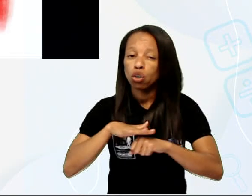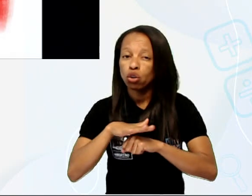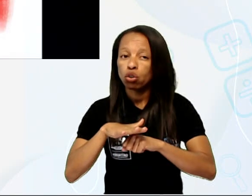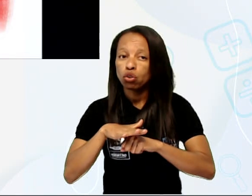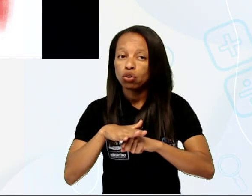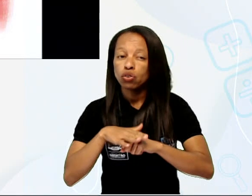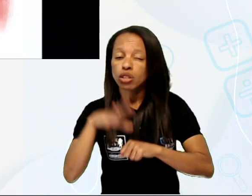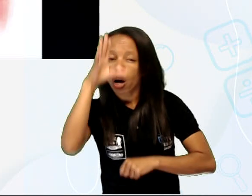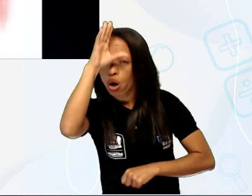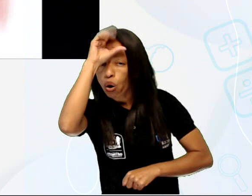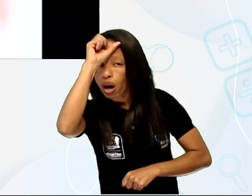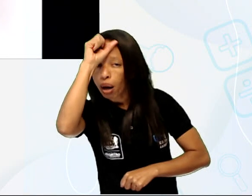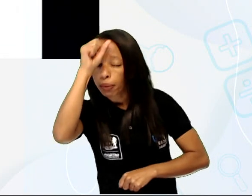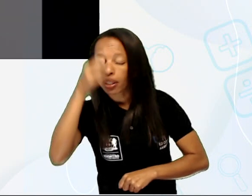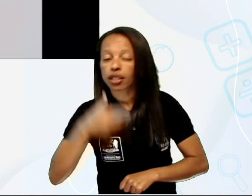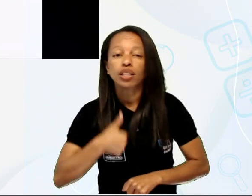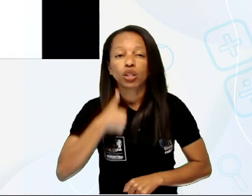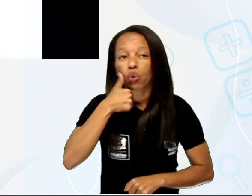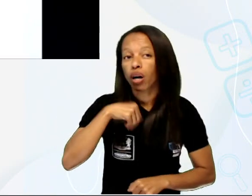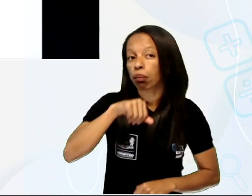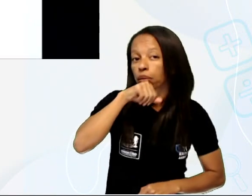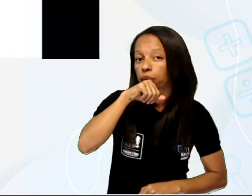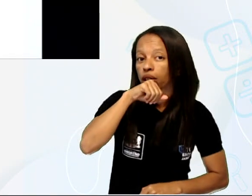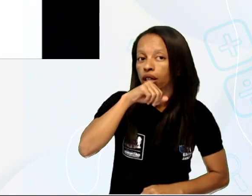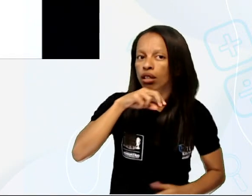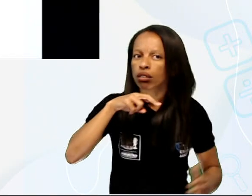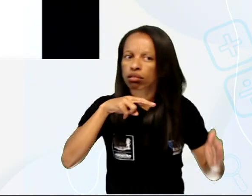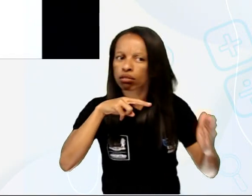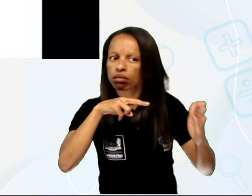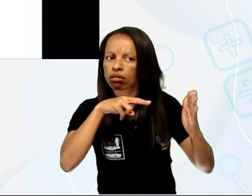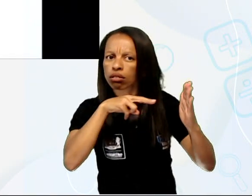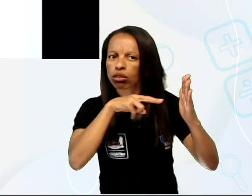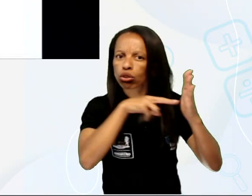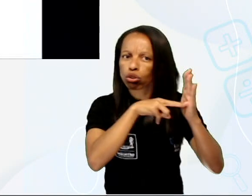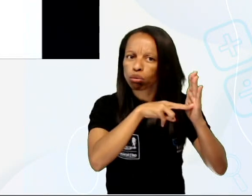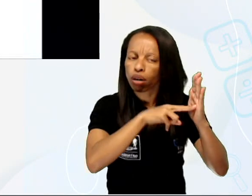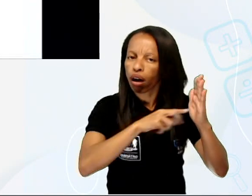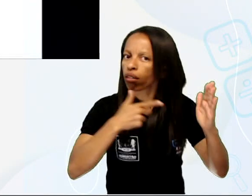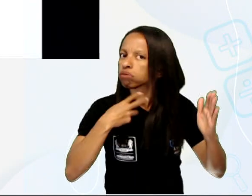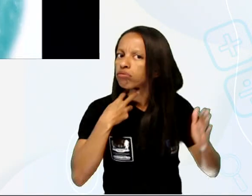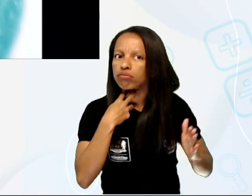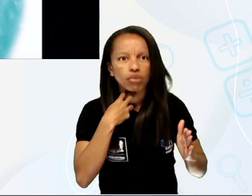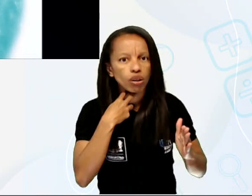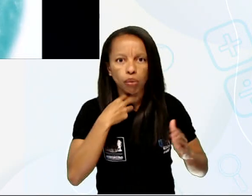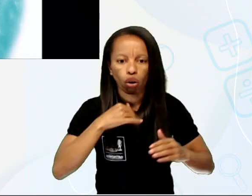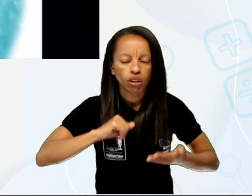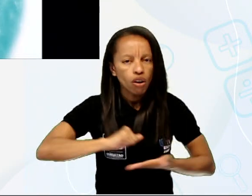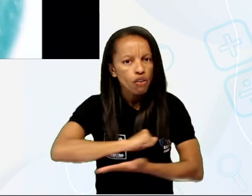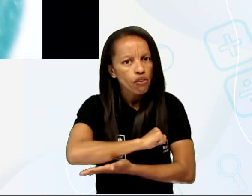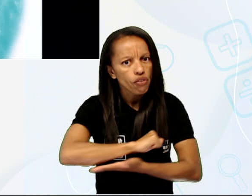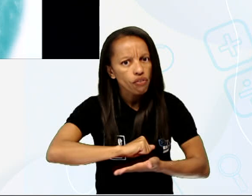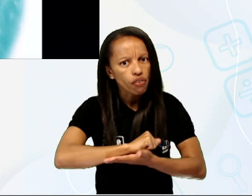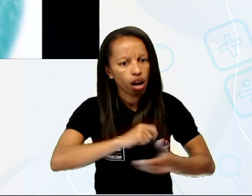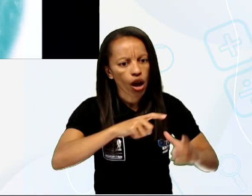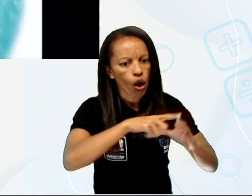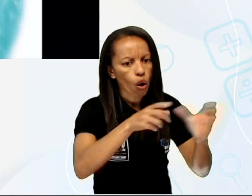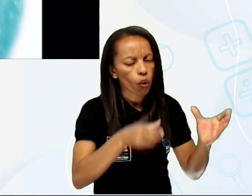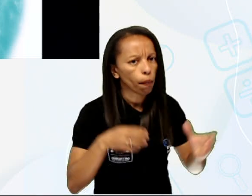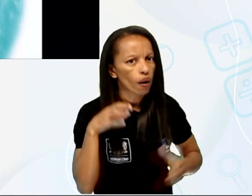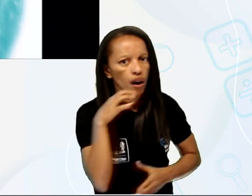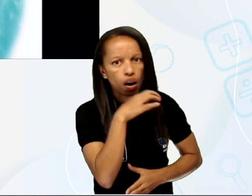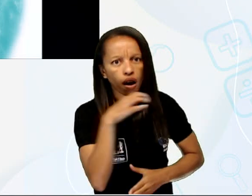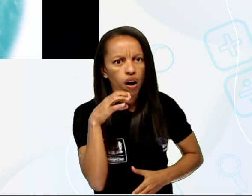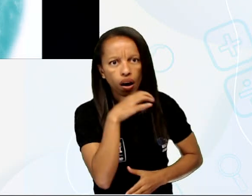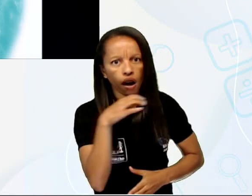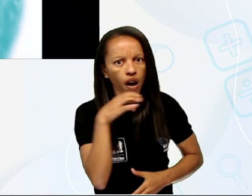eu aprendi com a mamãe. Nada de colocar o dedo na tomada, nem ferro, nem panela quente, para não